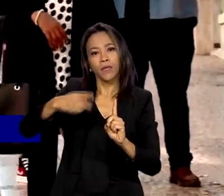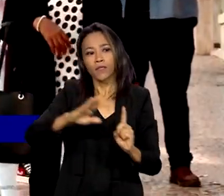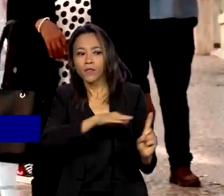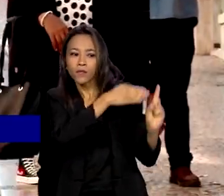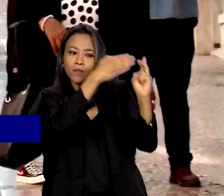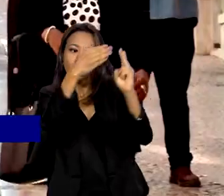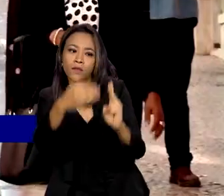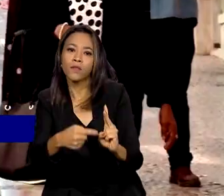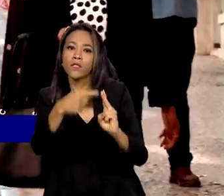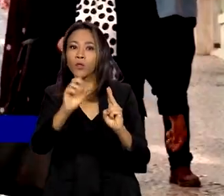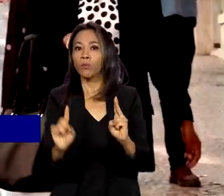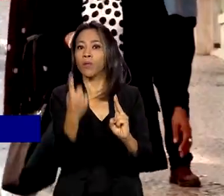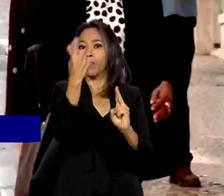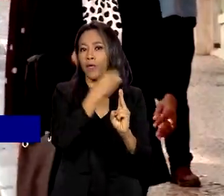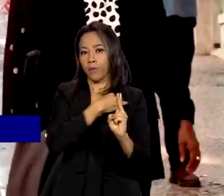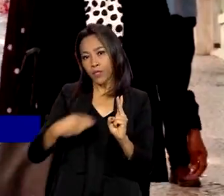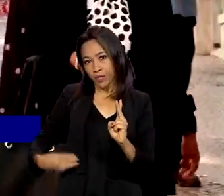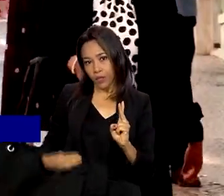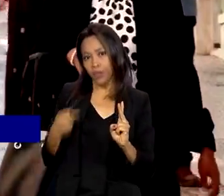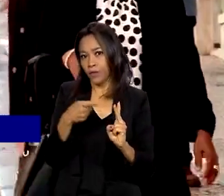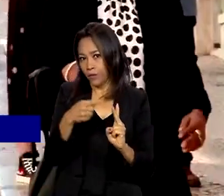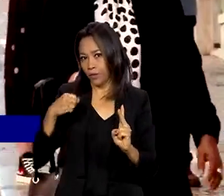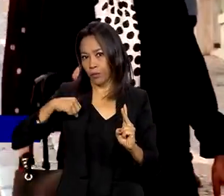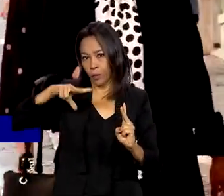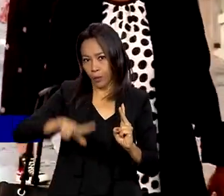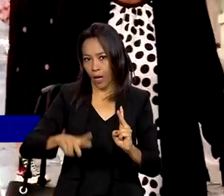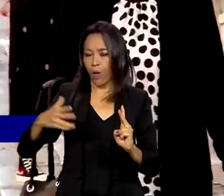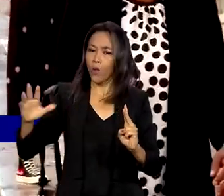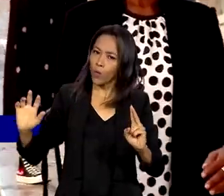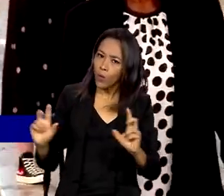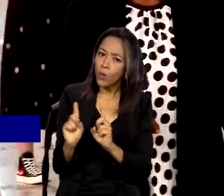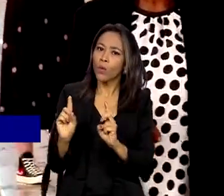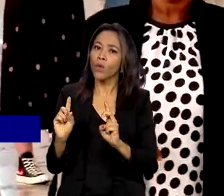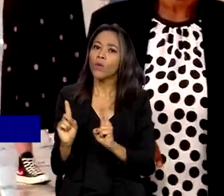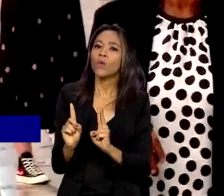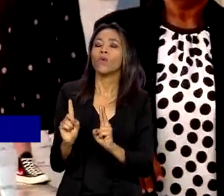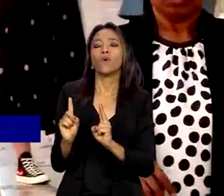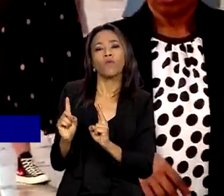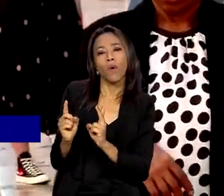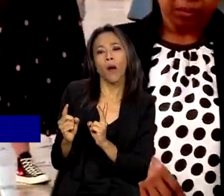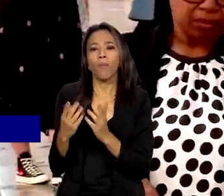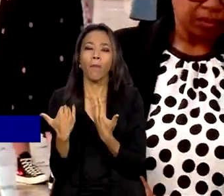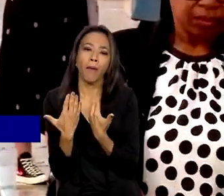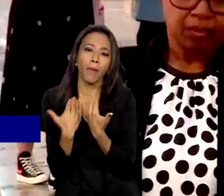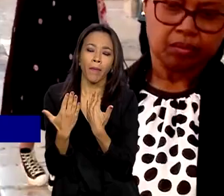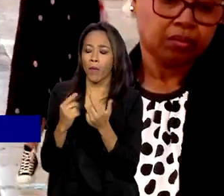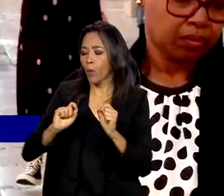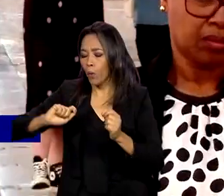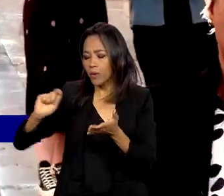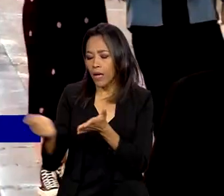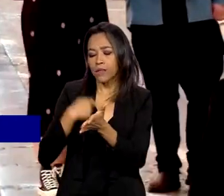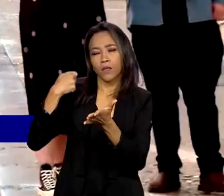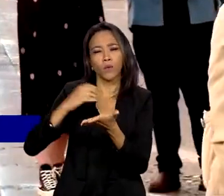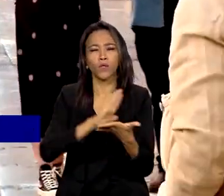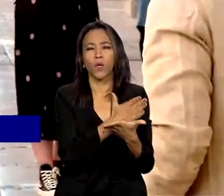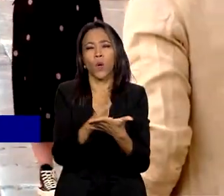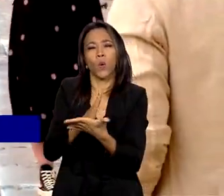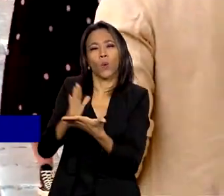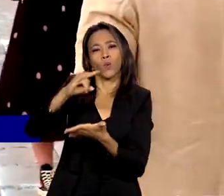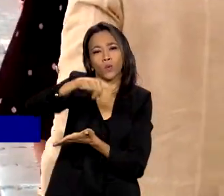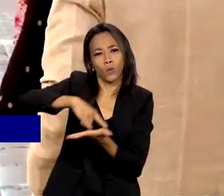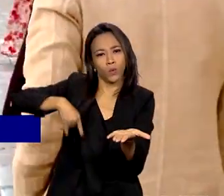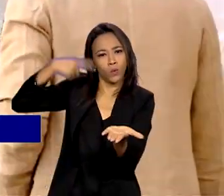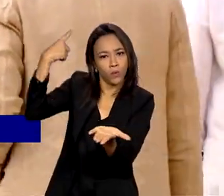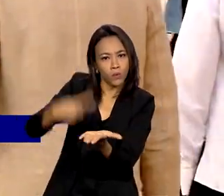Costa, primeiro-ministro de Portugal. Nessas conversas estão previstas assinaturas de alguns acordos, como